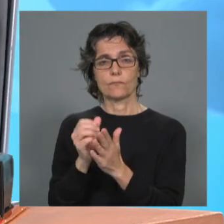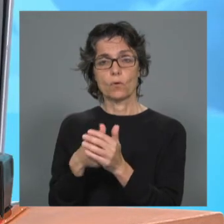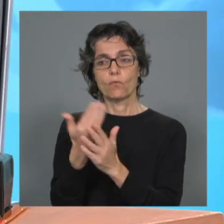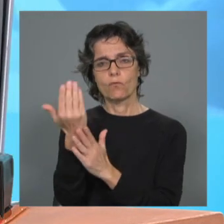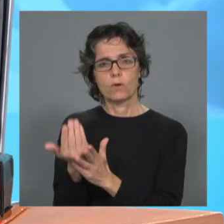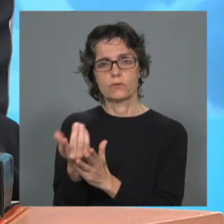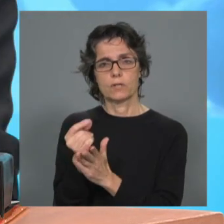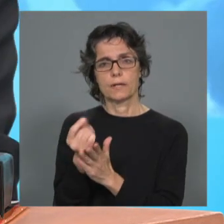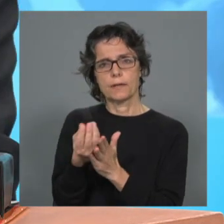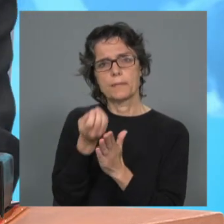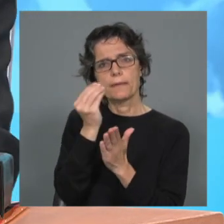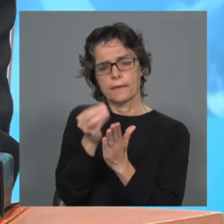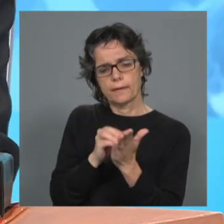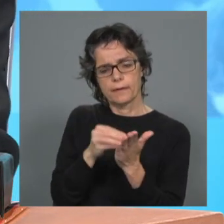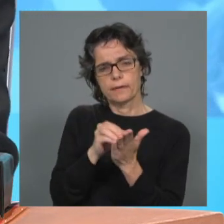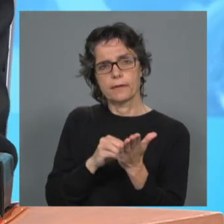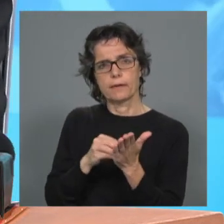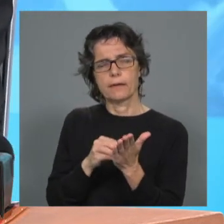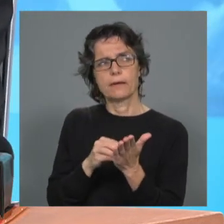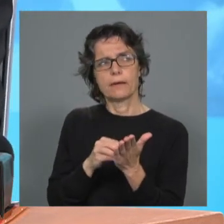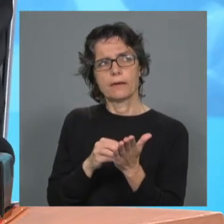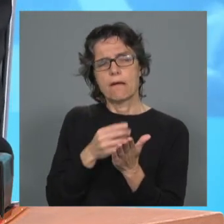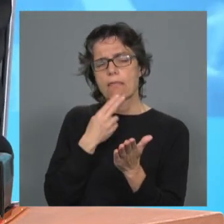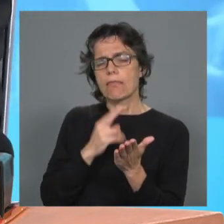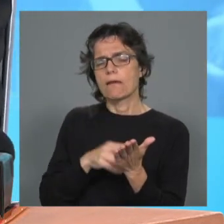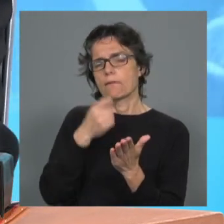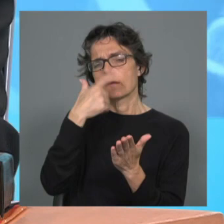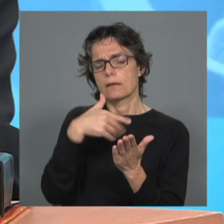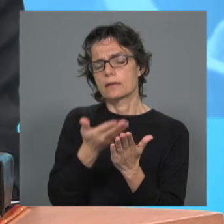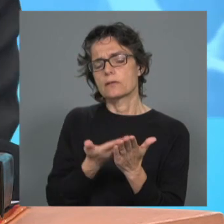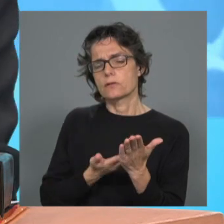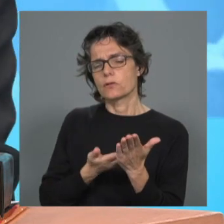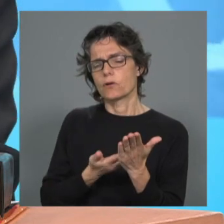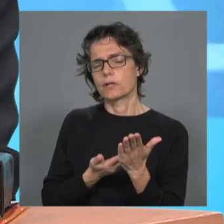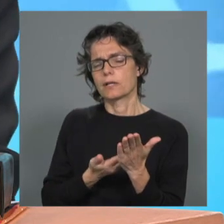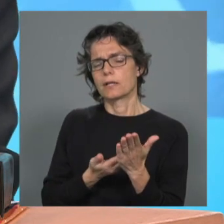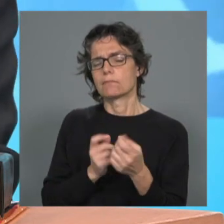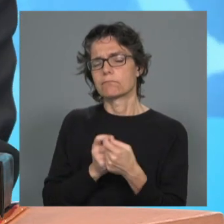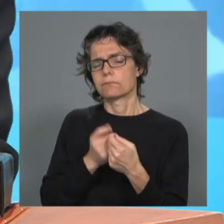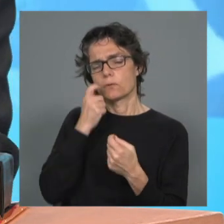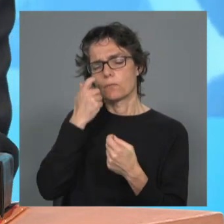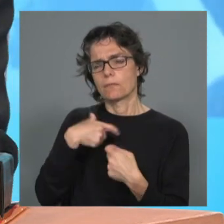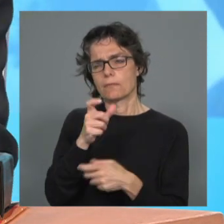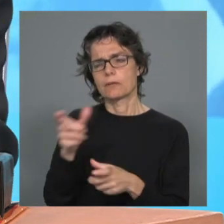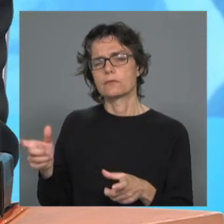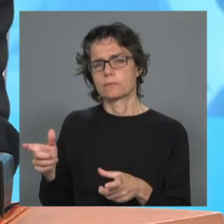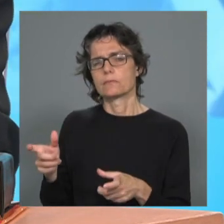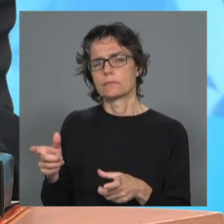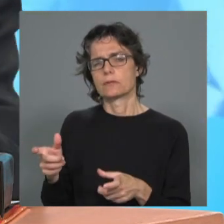dos editores da obra, essa narrativa ganha uma dimensão humana muito significativa e